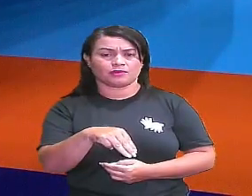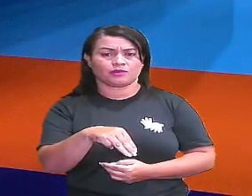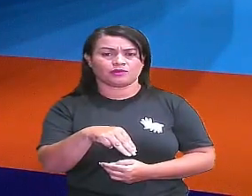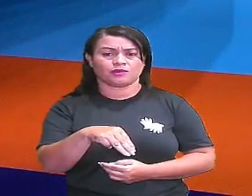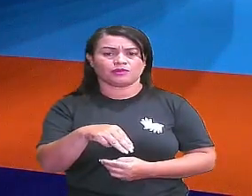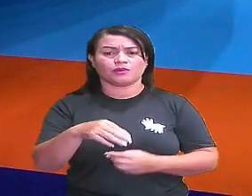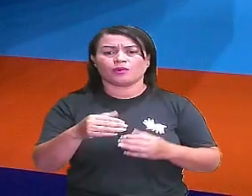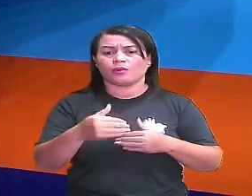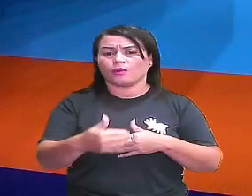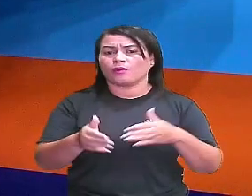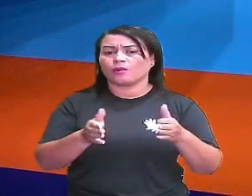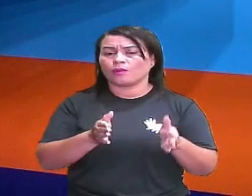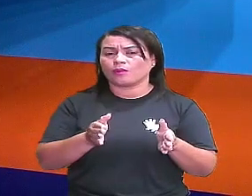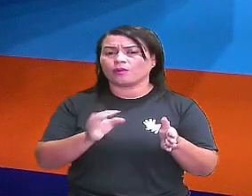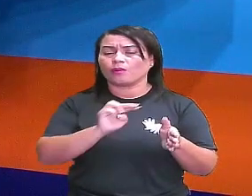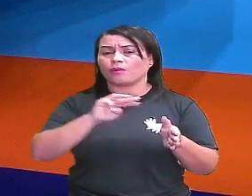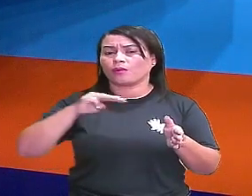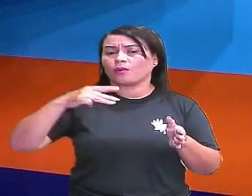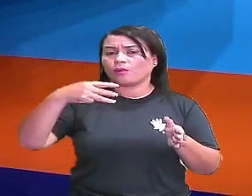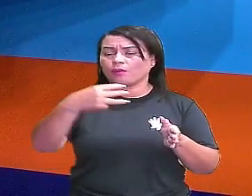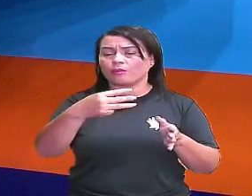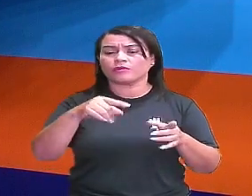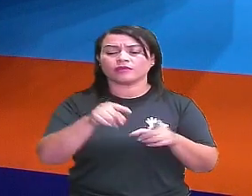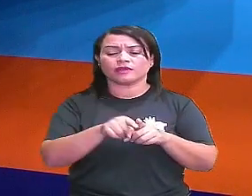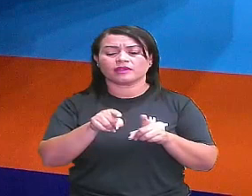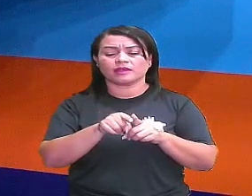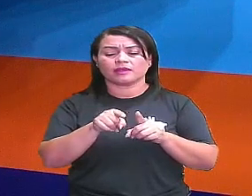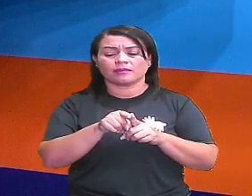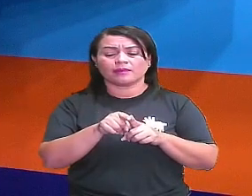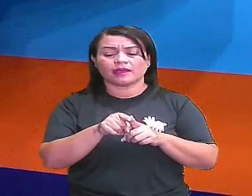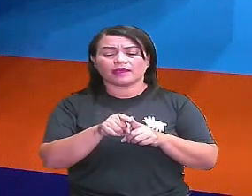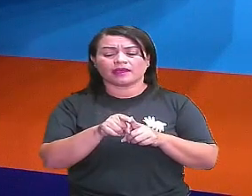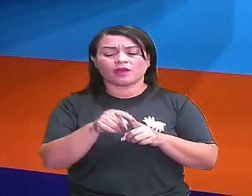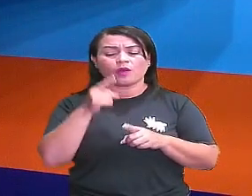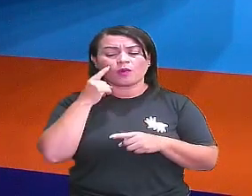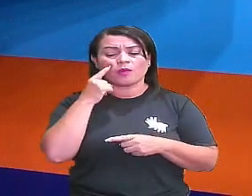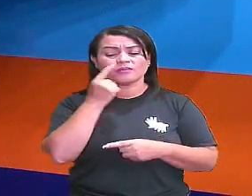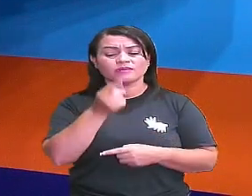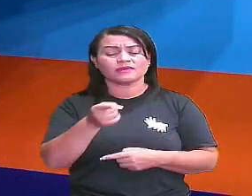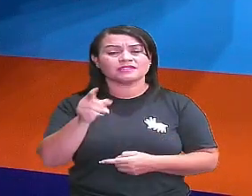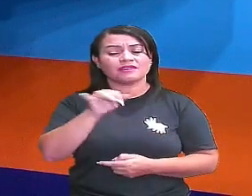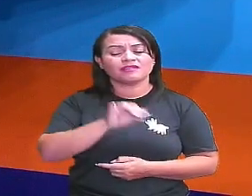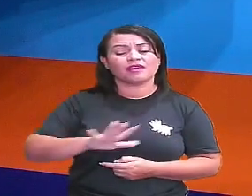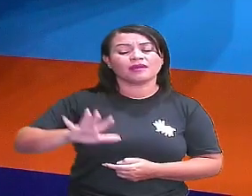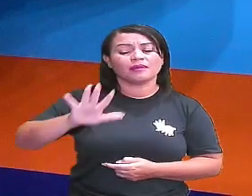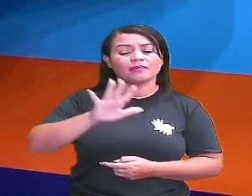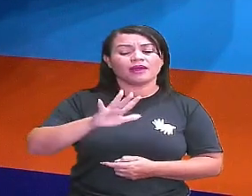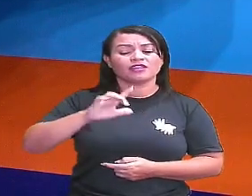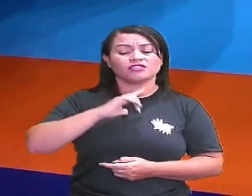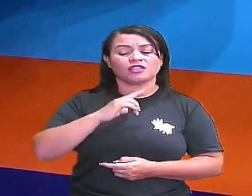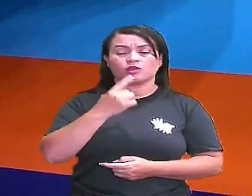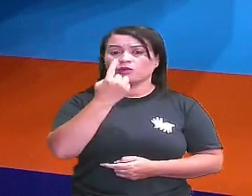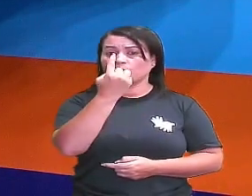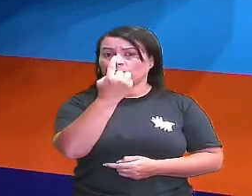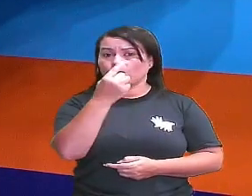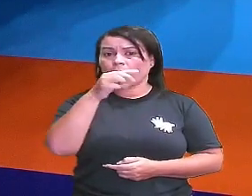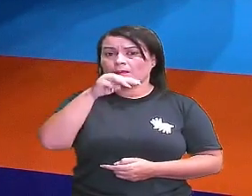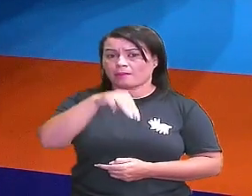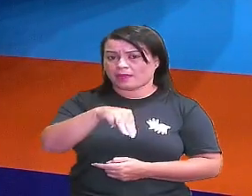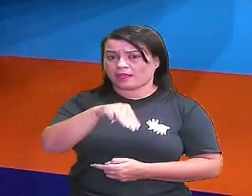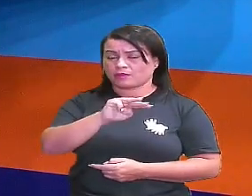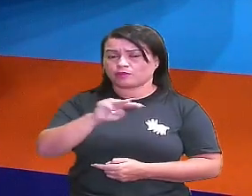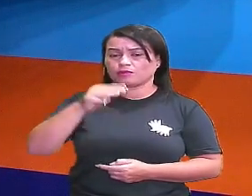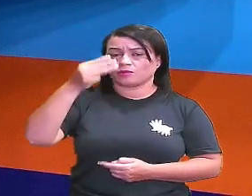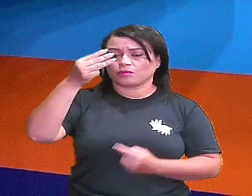cúbico, tá? Quando eu estou trabalhando com metros cúbicos, olha o que eu tenho. 1 metro cúbico é igual a